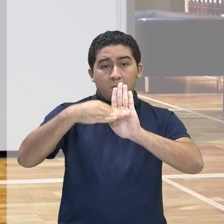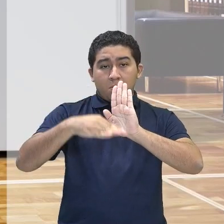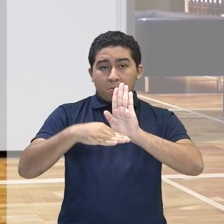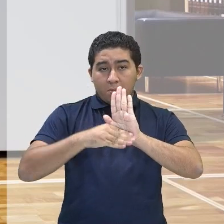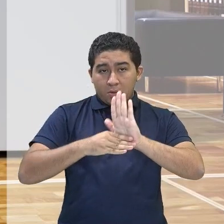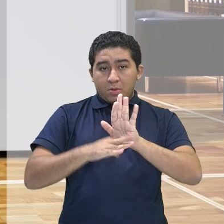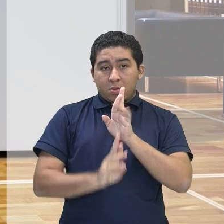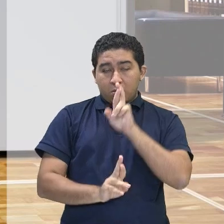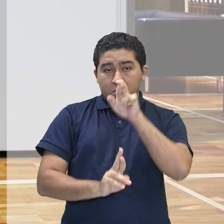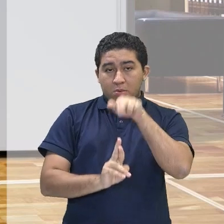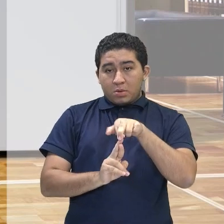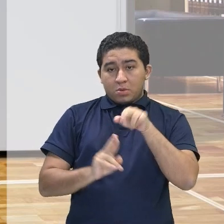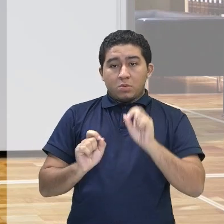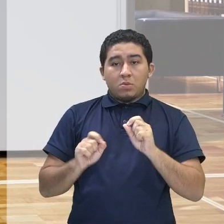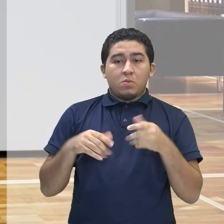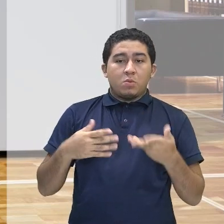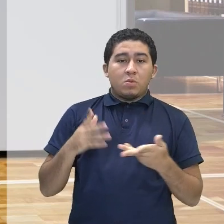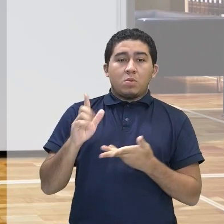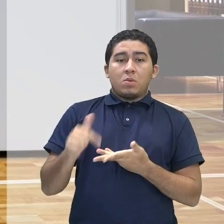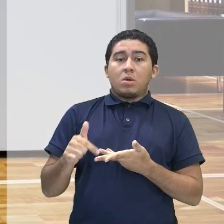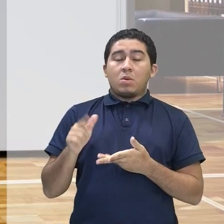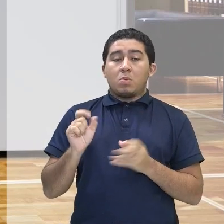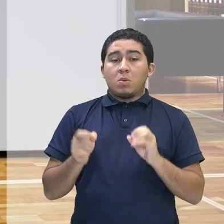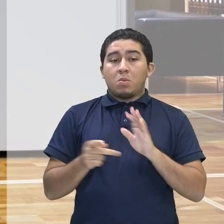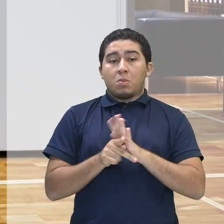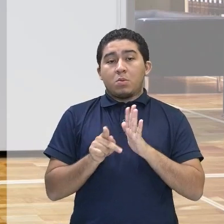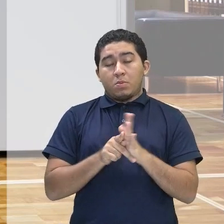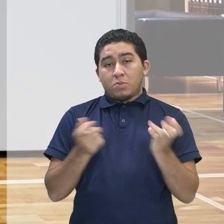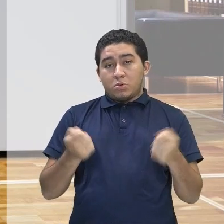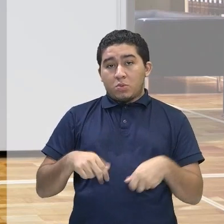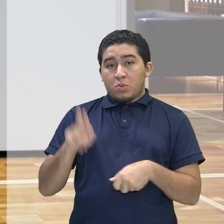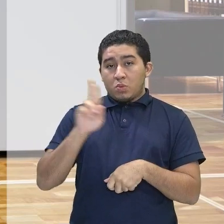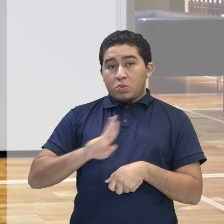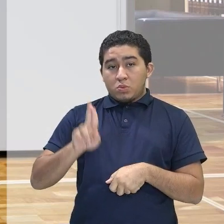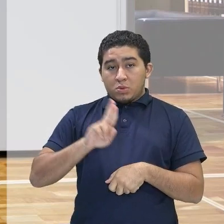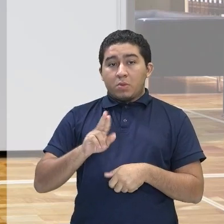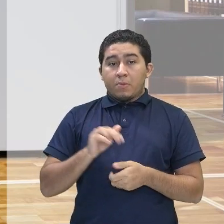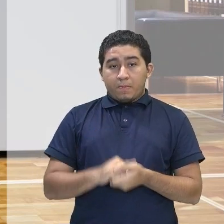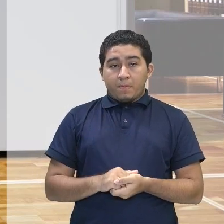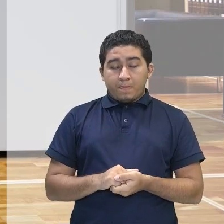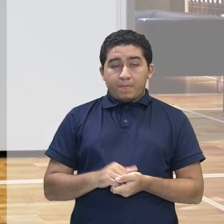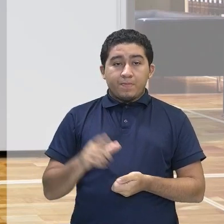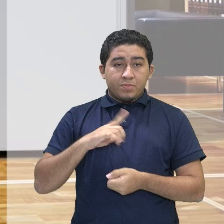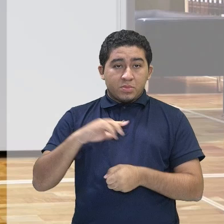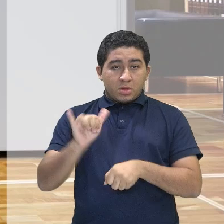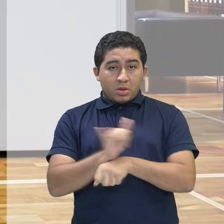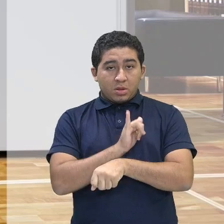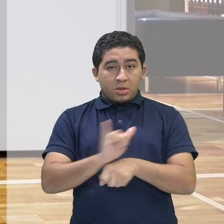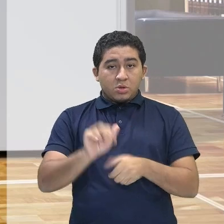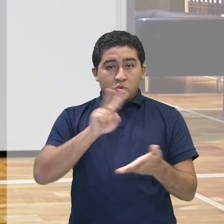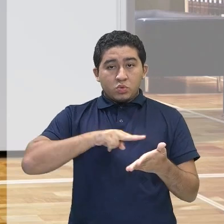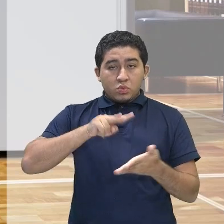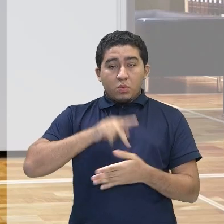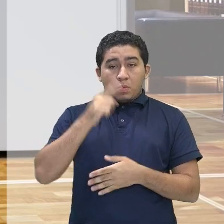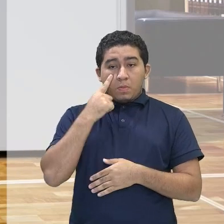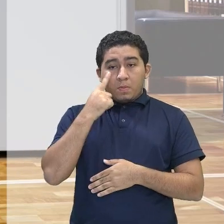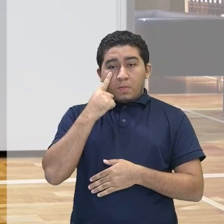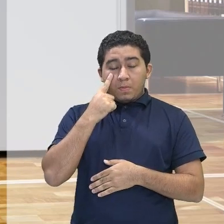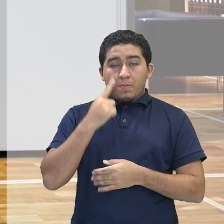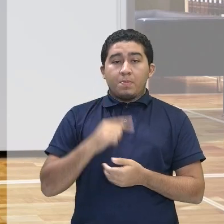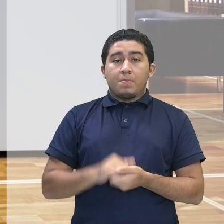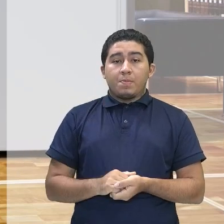skimming. Quais são os passos que eu posso utilizar para usar essa estratégia de leitura? Vamos dar uma olhada então. Primeiro foi qual,